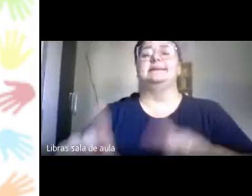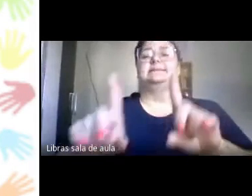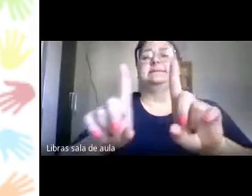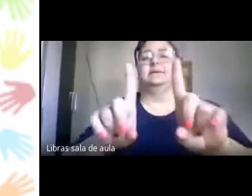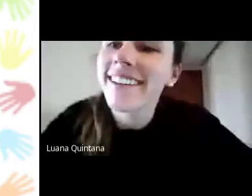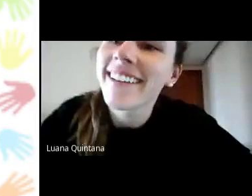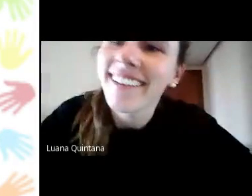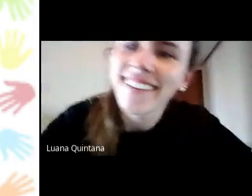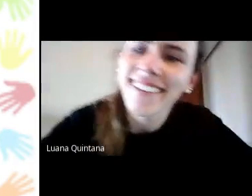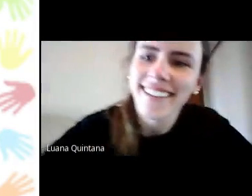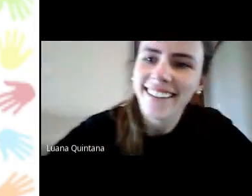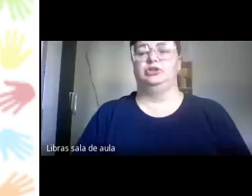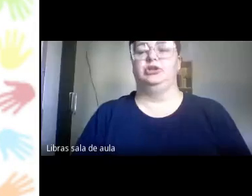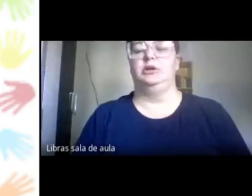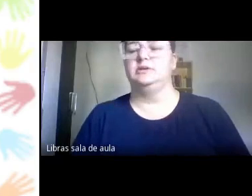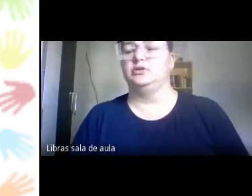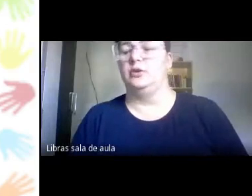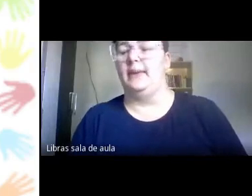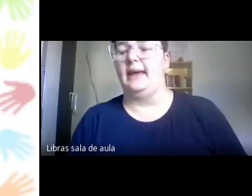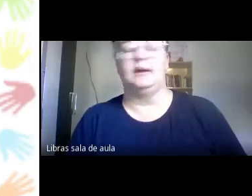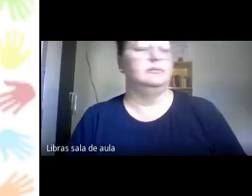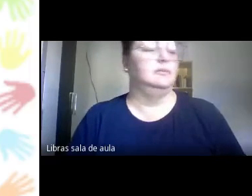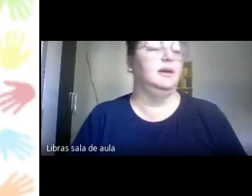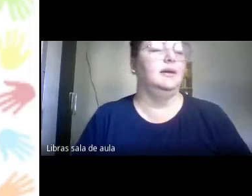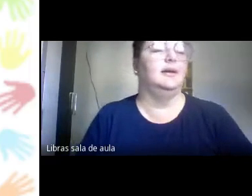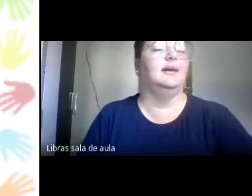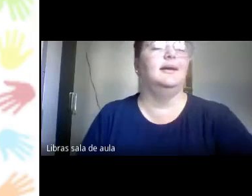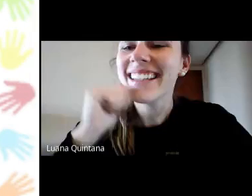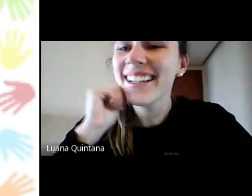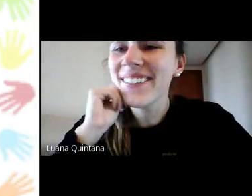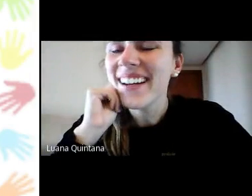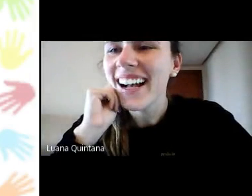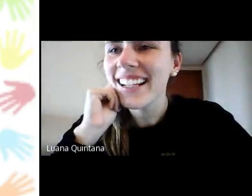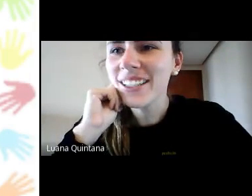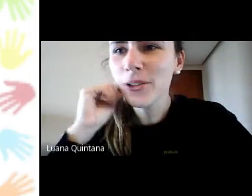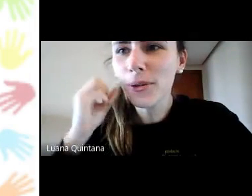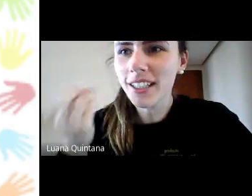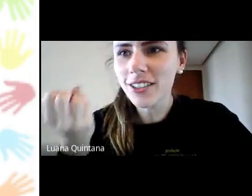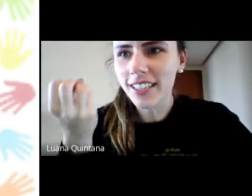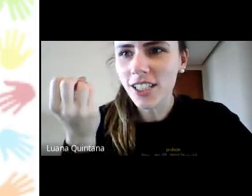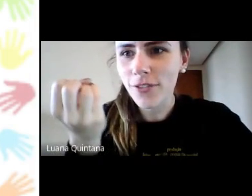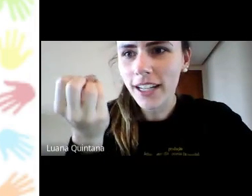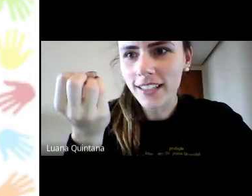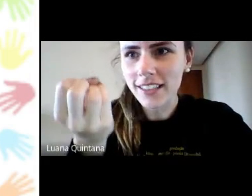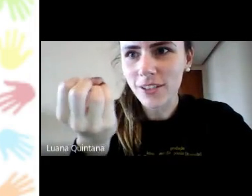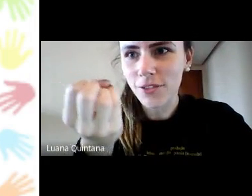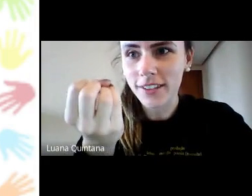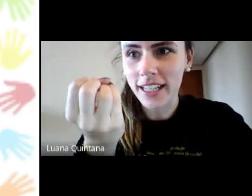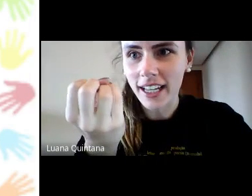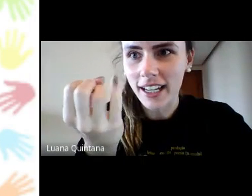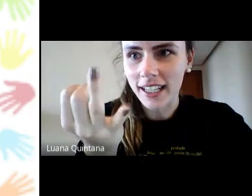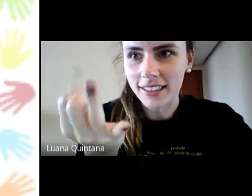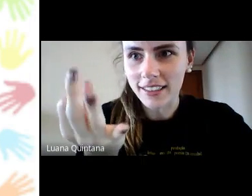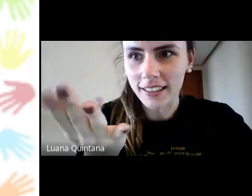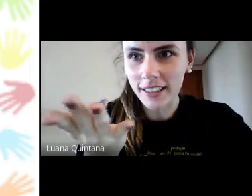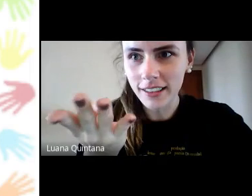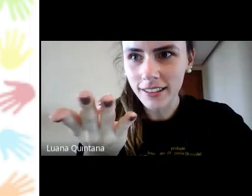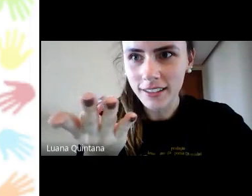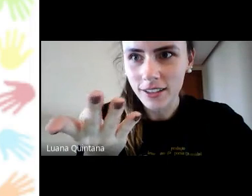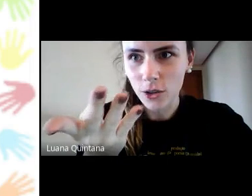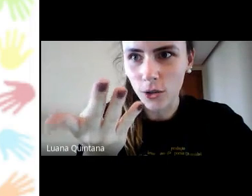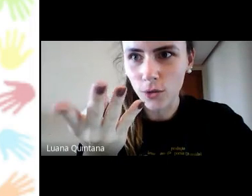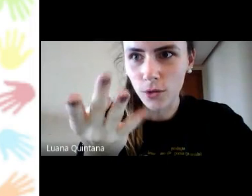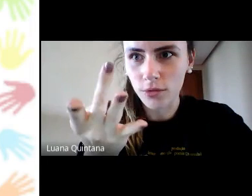Tira uma dúvida. Tiro, se eu souber. Não, ali no quantos tem diferença se eu fizer